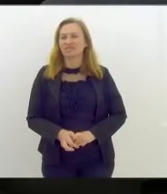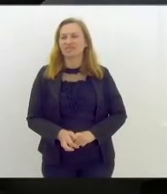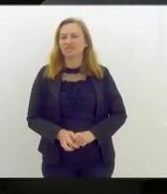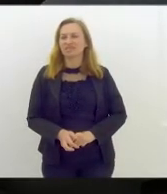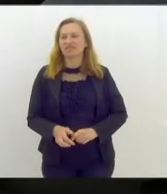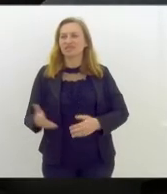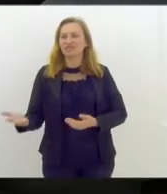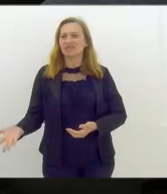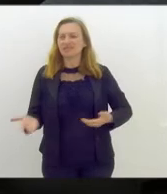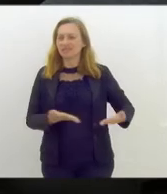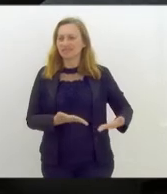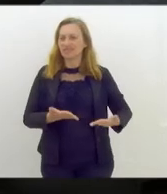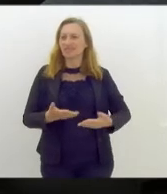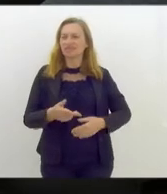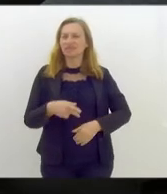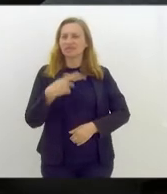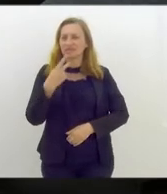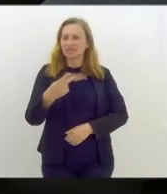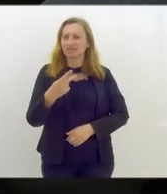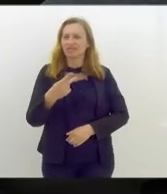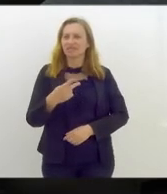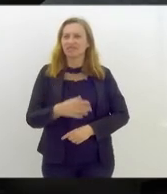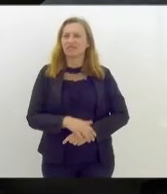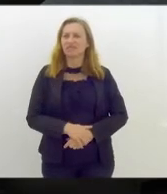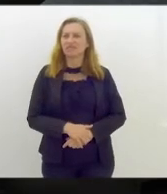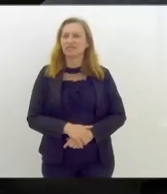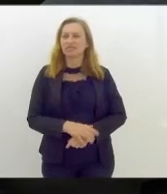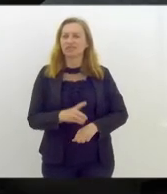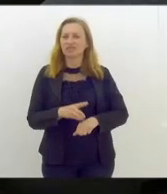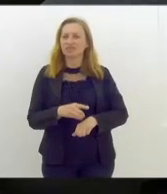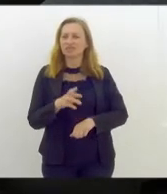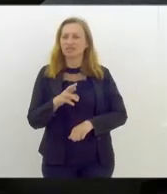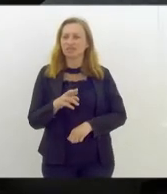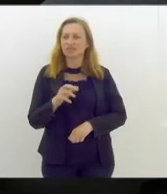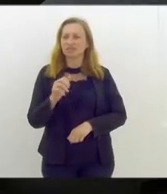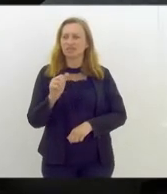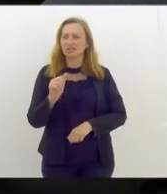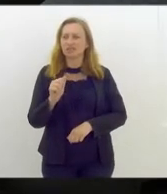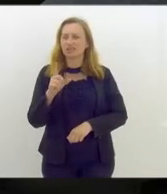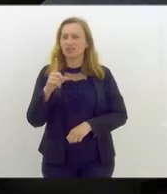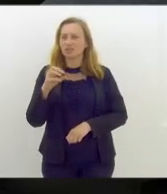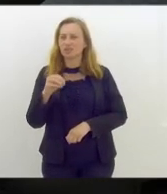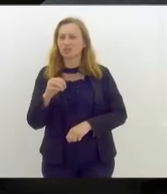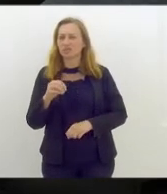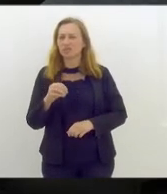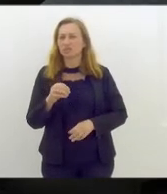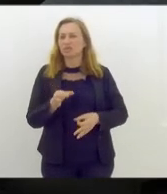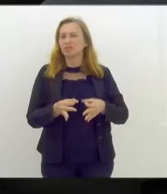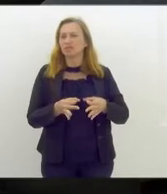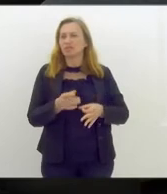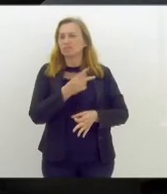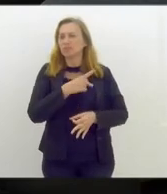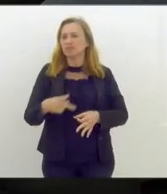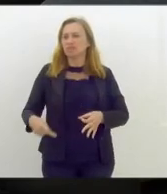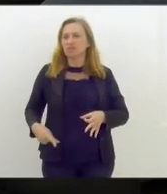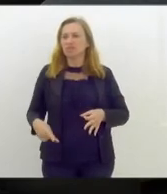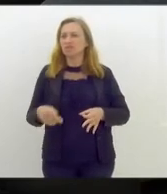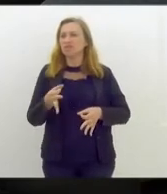Convido para fazer uso da palavra o excelentíssimo senhor doutor Elton Leme, presidente do Tribunal Regional